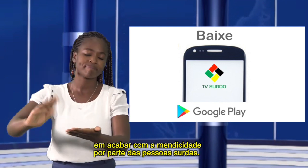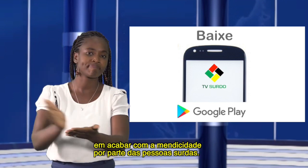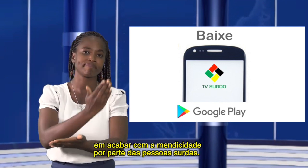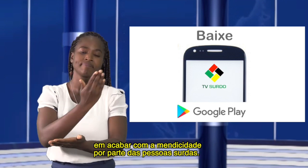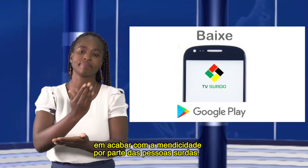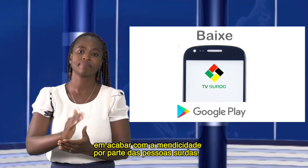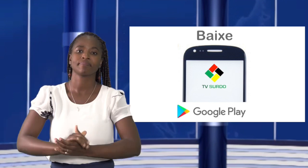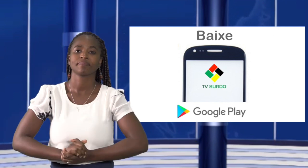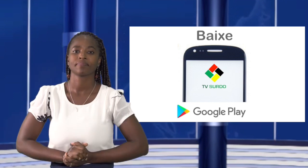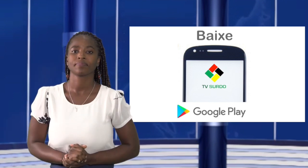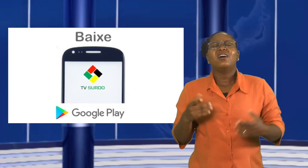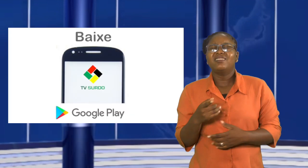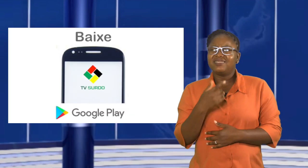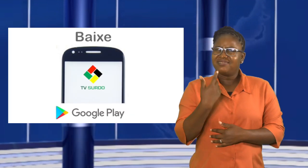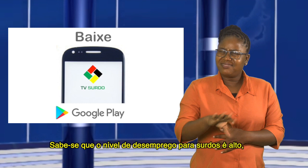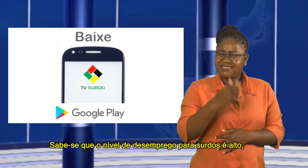surdas.